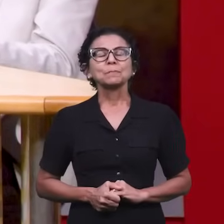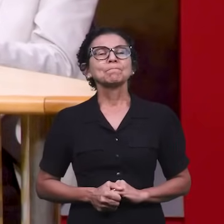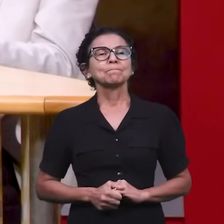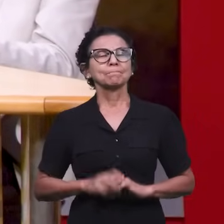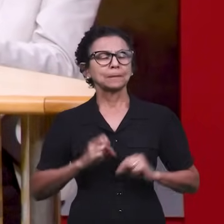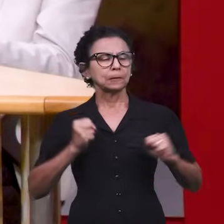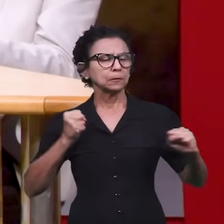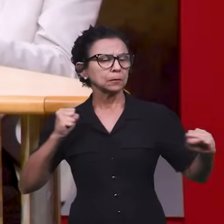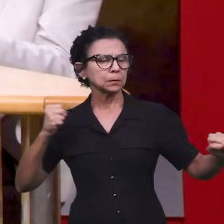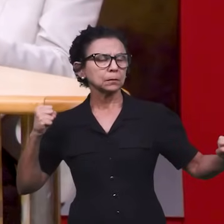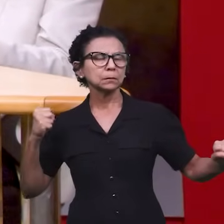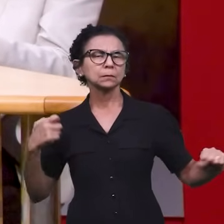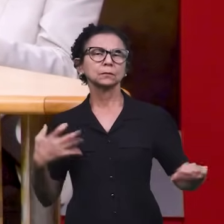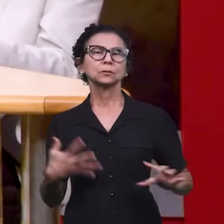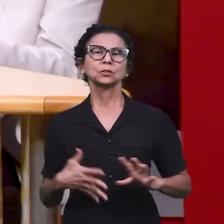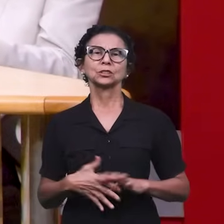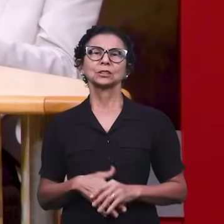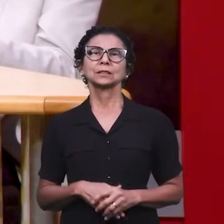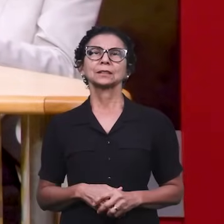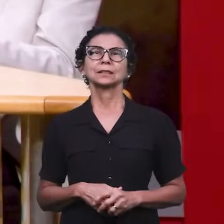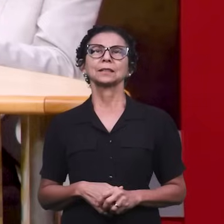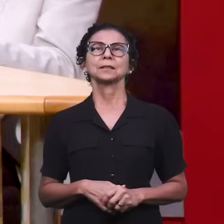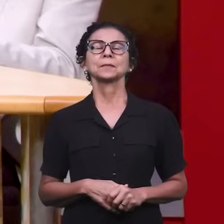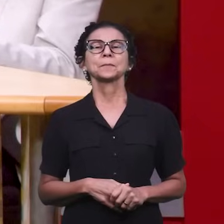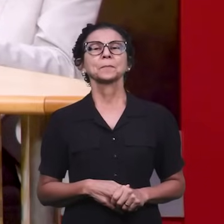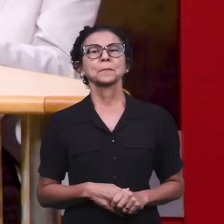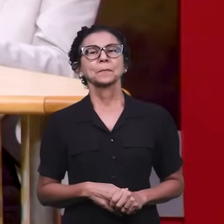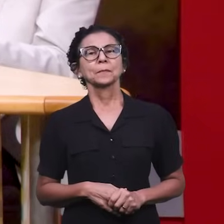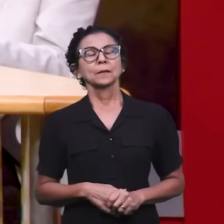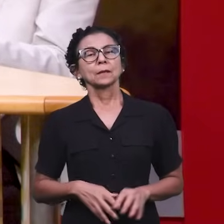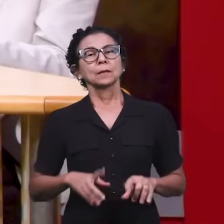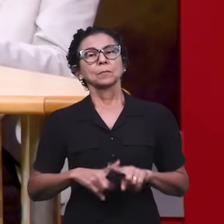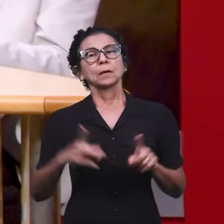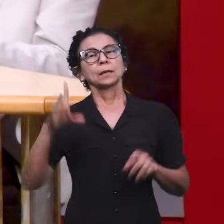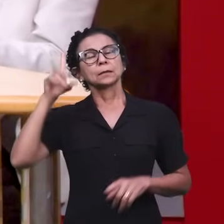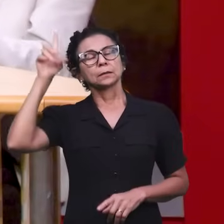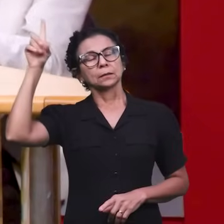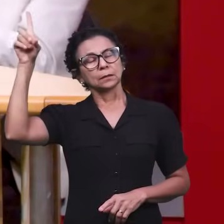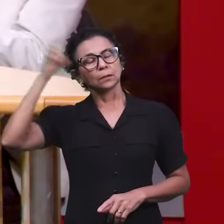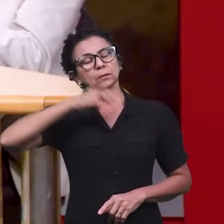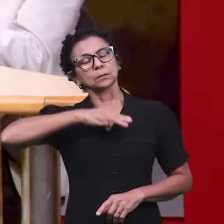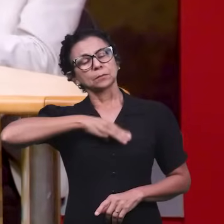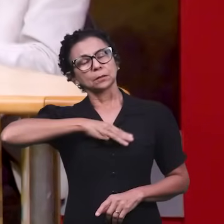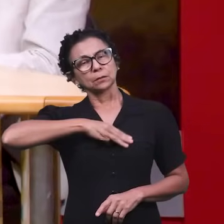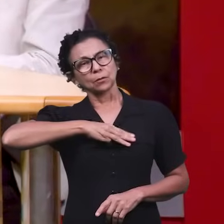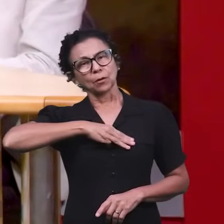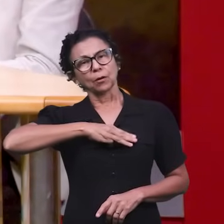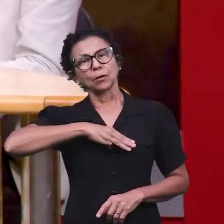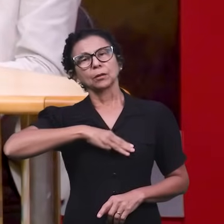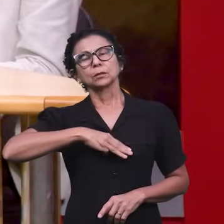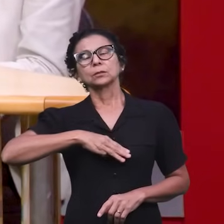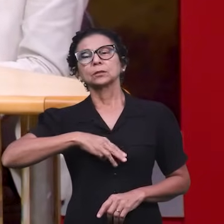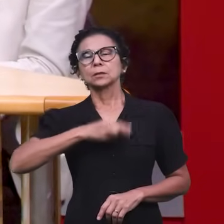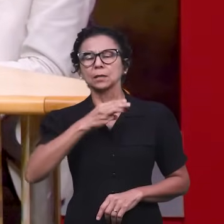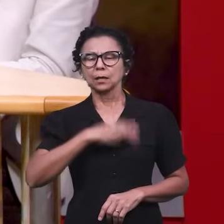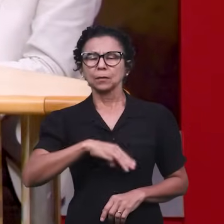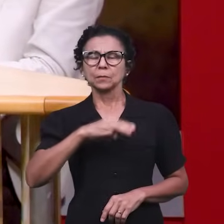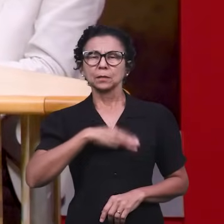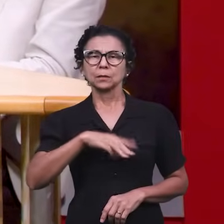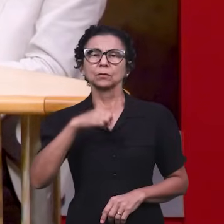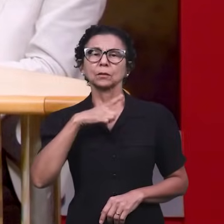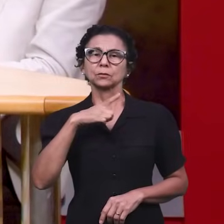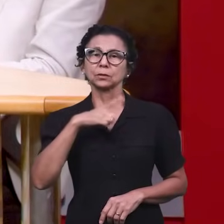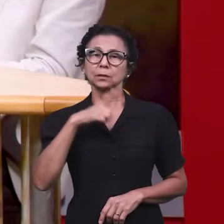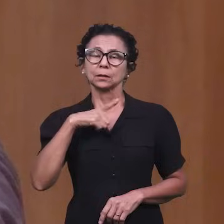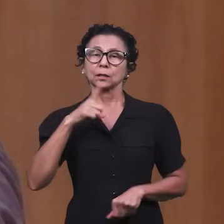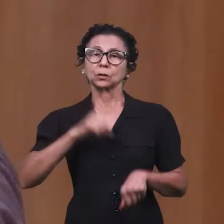né? Deus sempre envia a misericórdia antes do juízo. Então acho que esse contexto vale muito a pena a gente estar abordando.